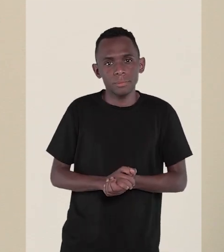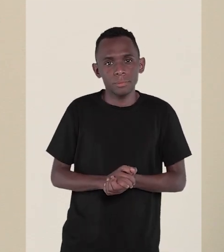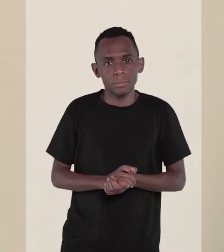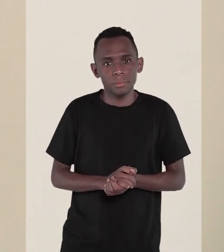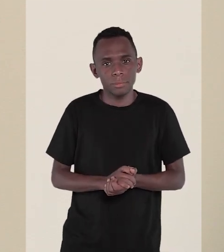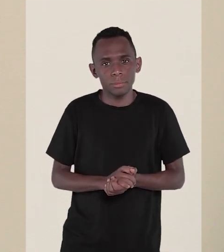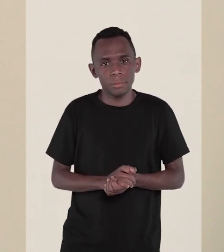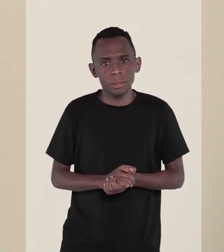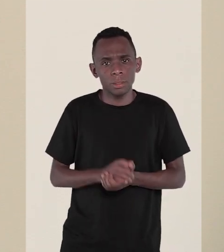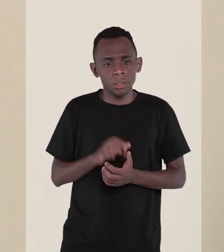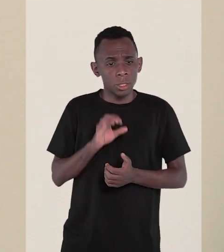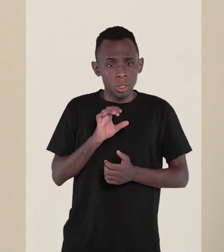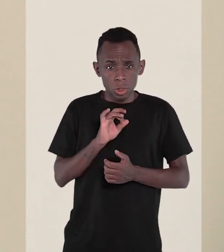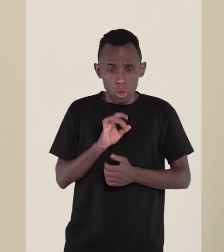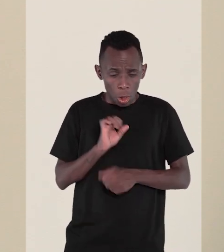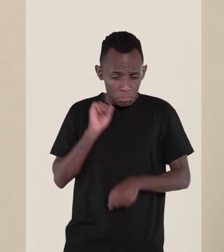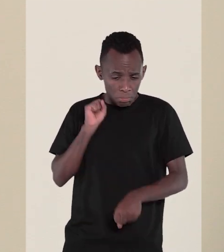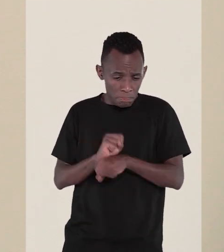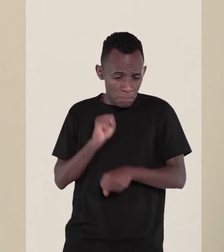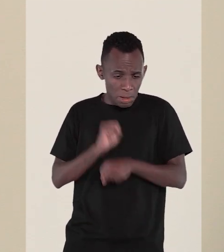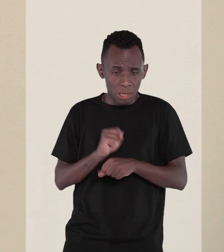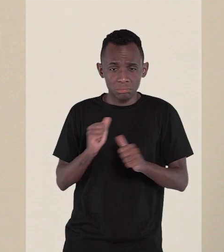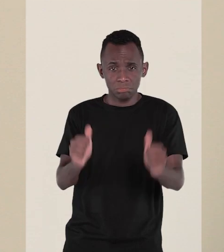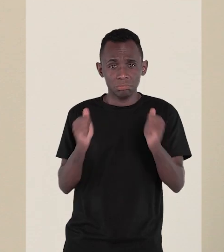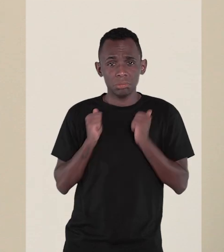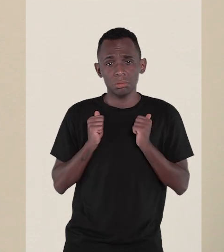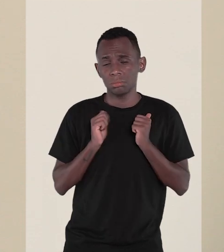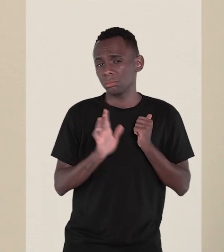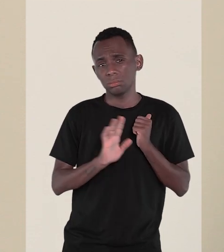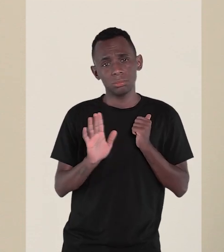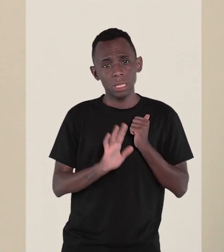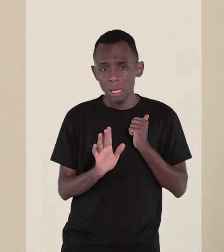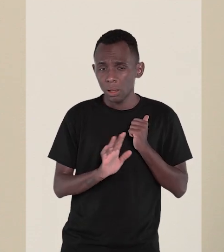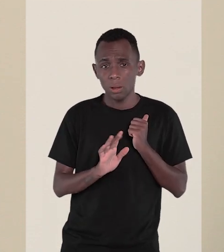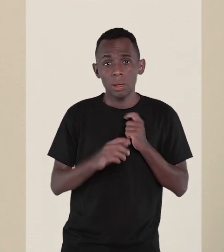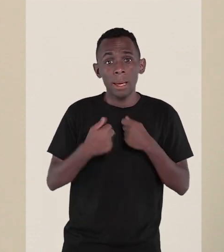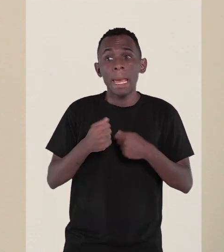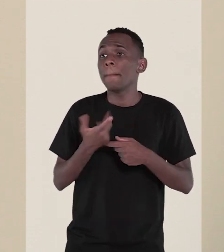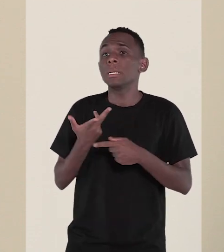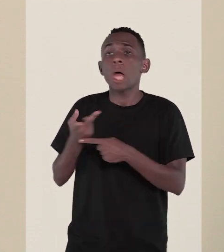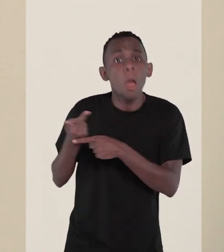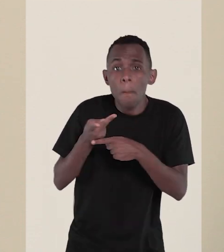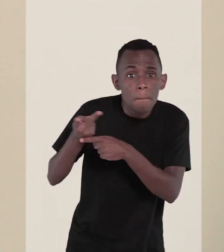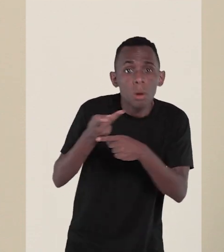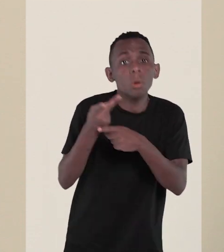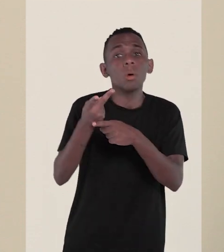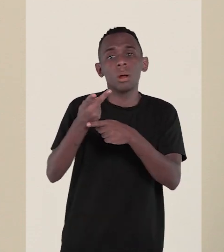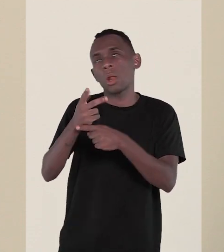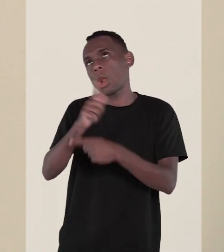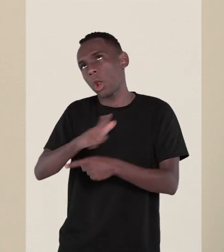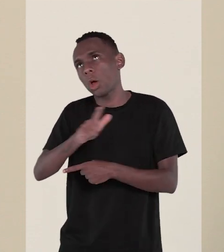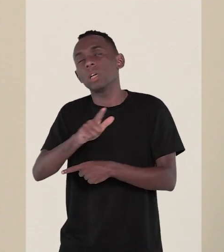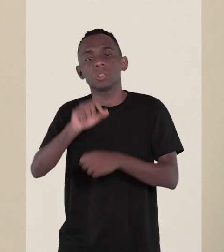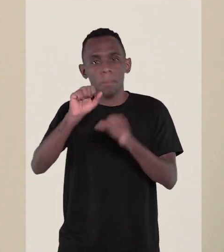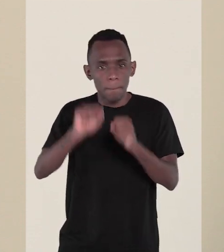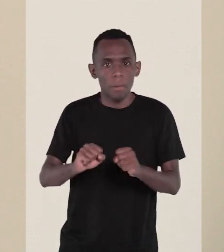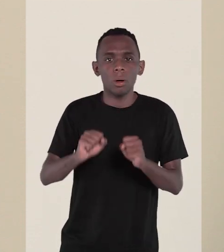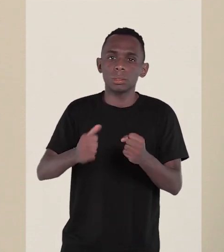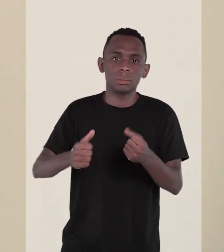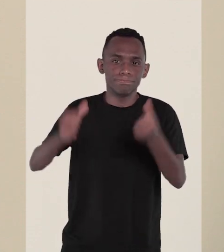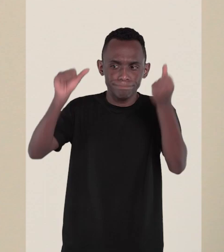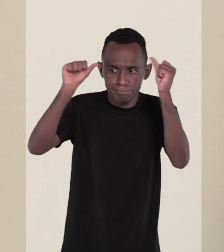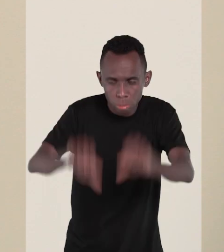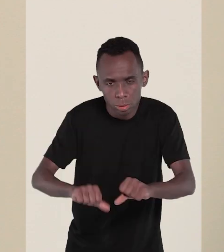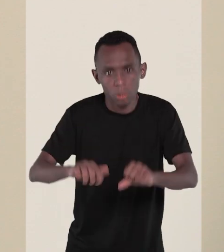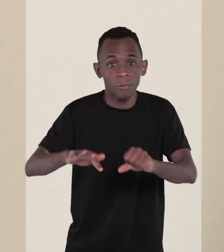artista ficar no lugarzinho que ele inventou para ele, confortável, e não sair para investigar o resto. Você pode se ferrar? É óbvio